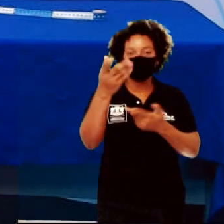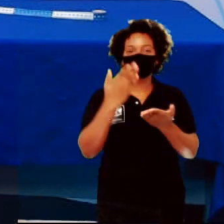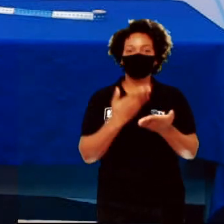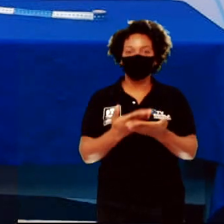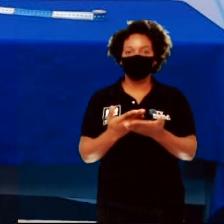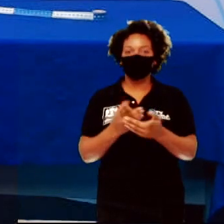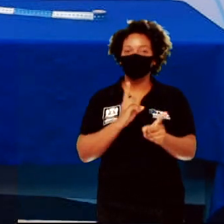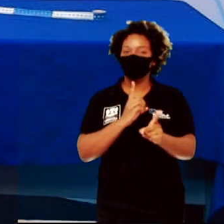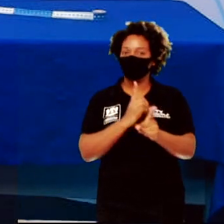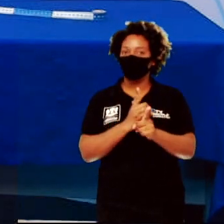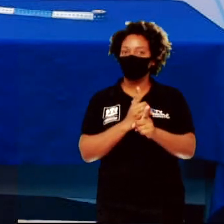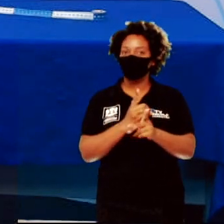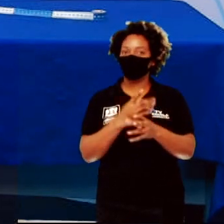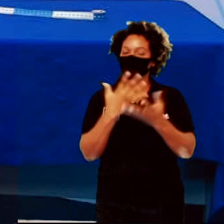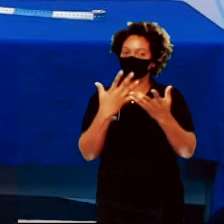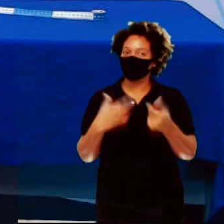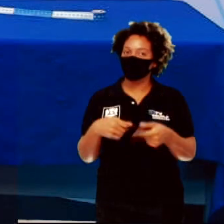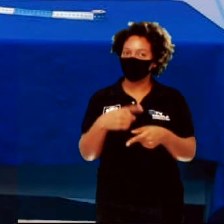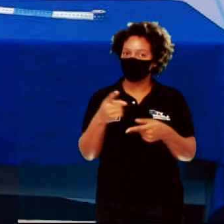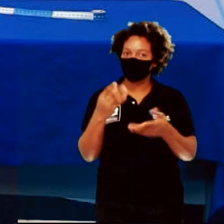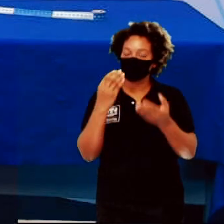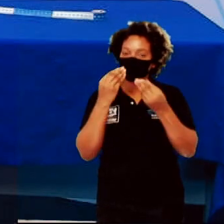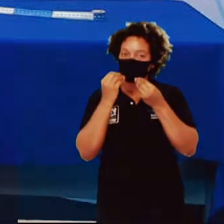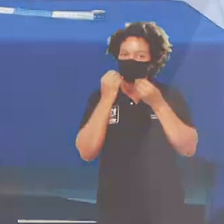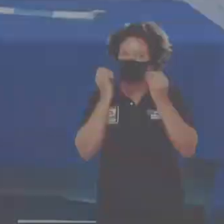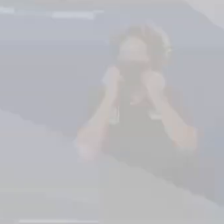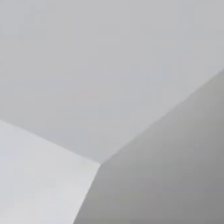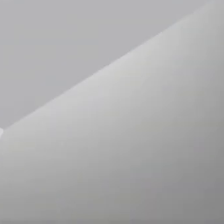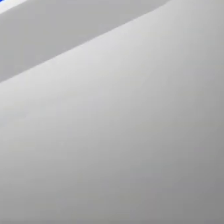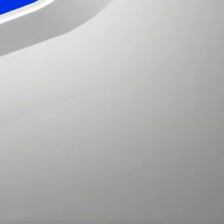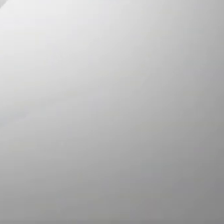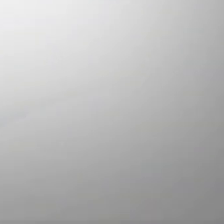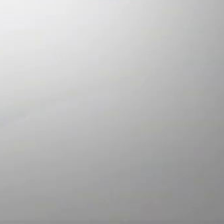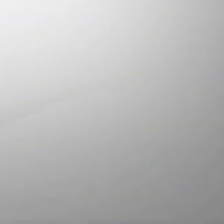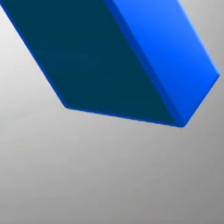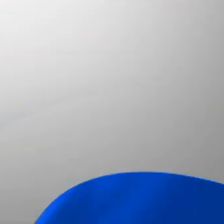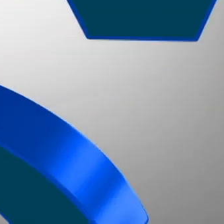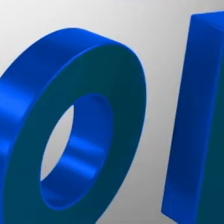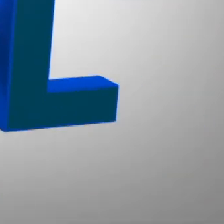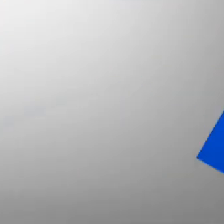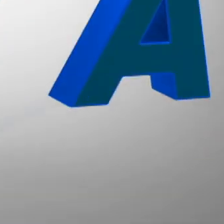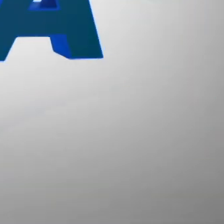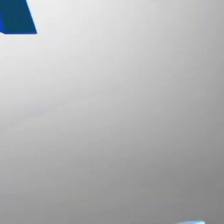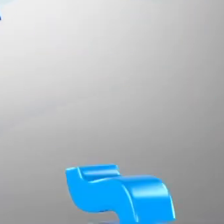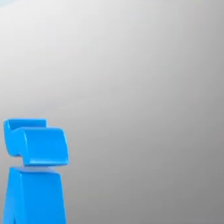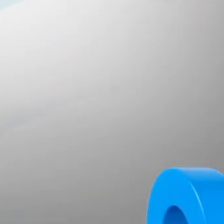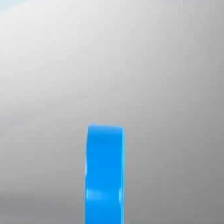encontro, porque eu já espero vocês. Um beijo e até lá!